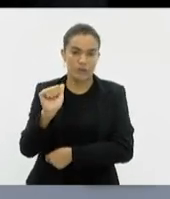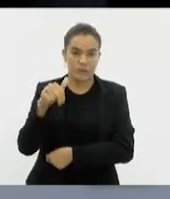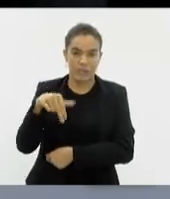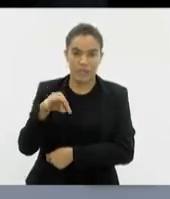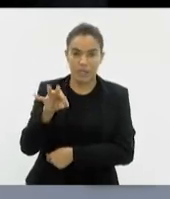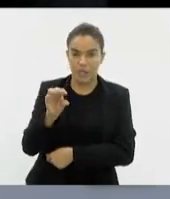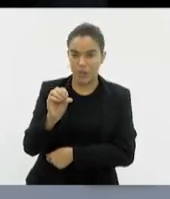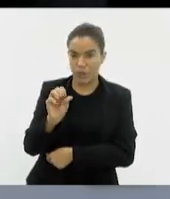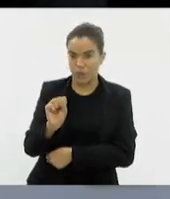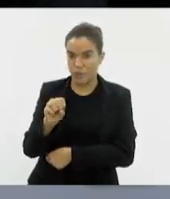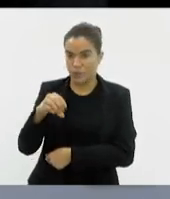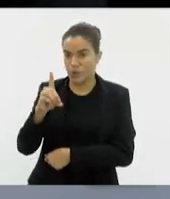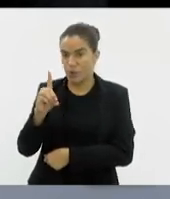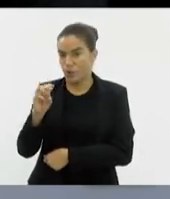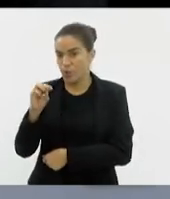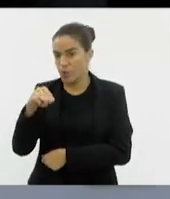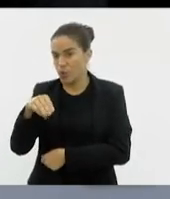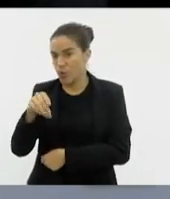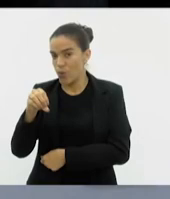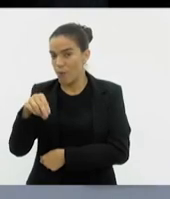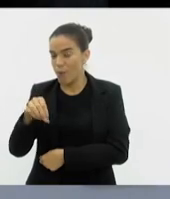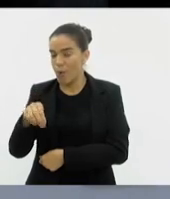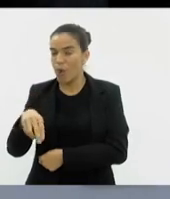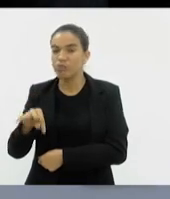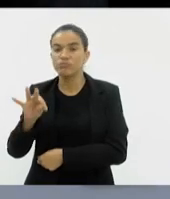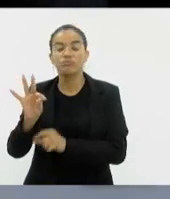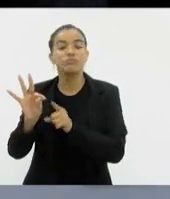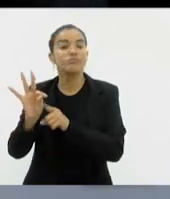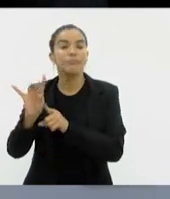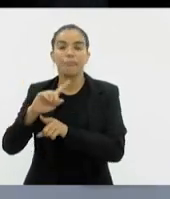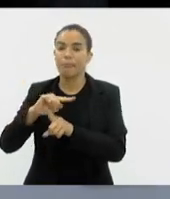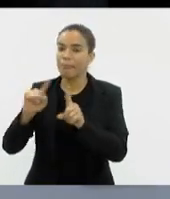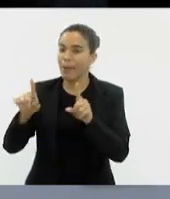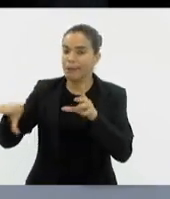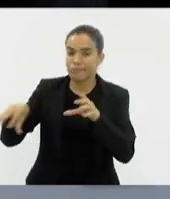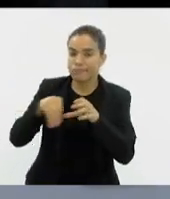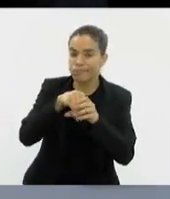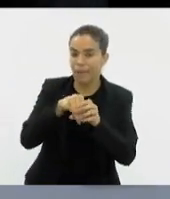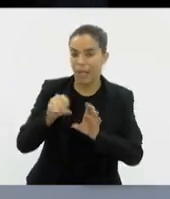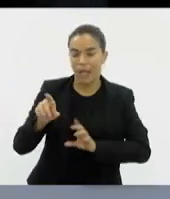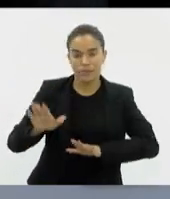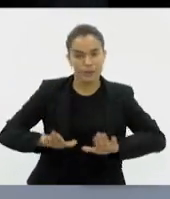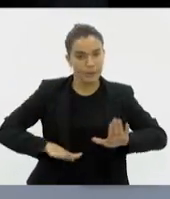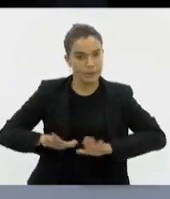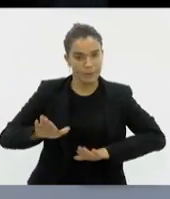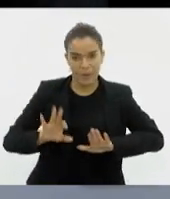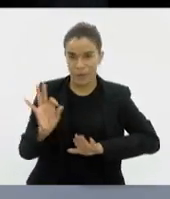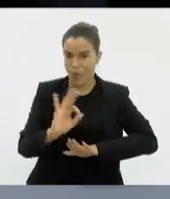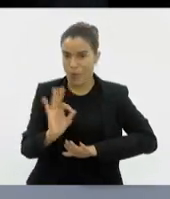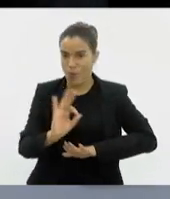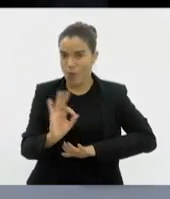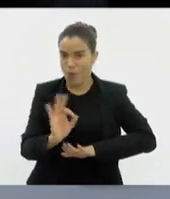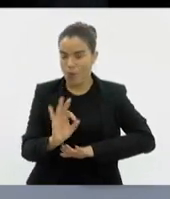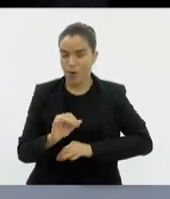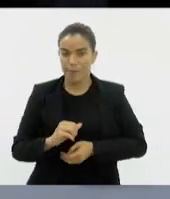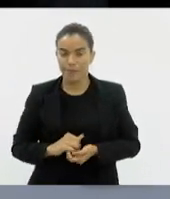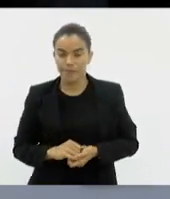estava excepcionalizado de Jacarepaguá. Hoje existem demandas no